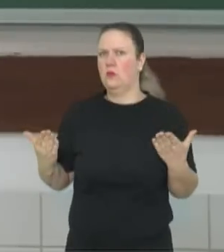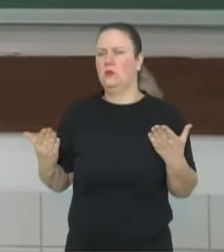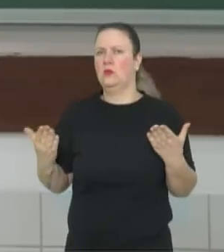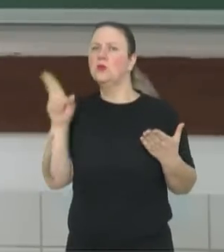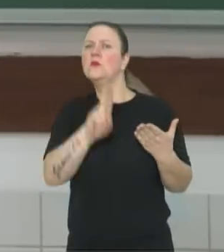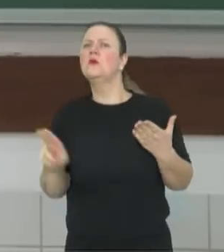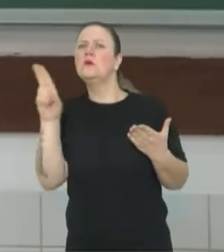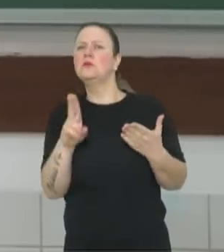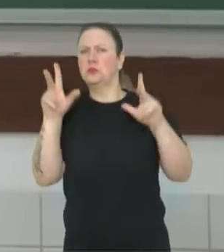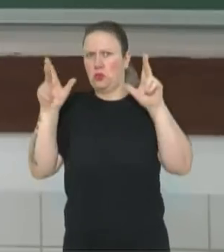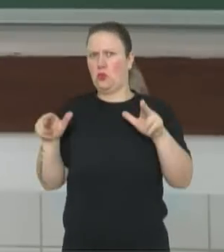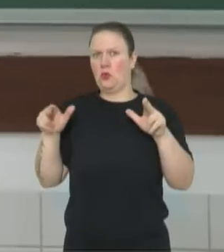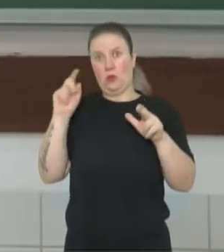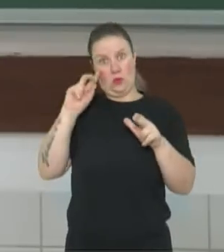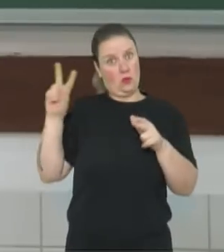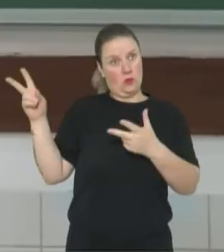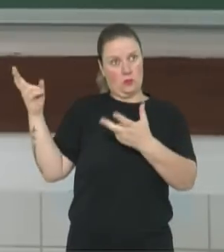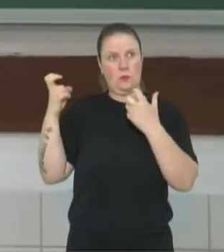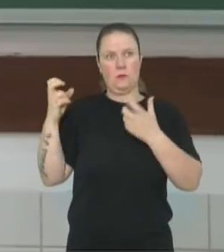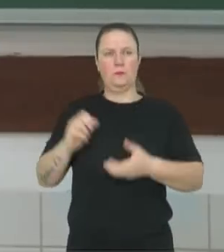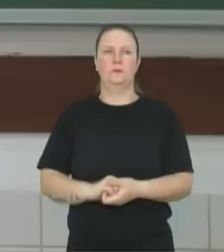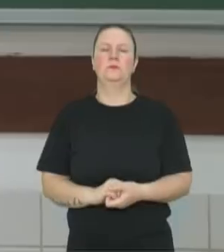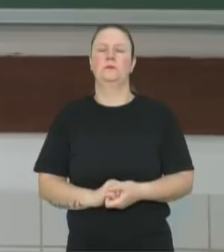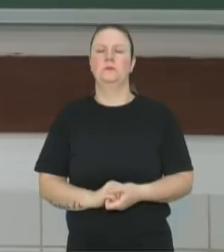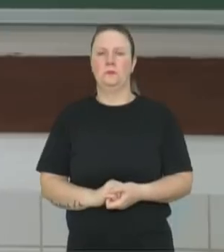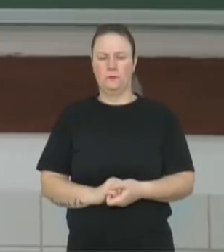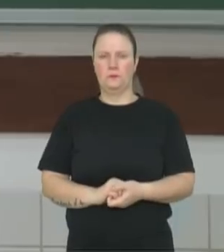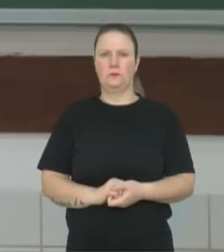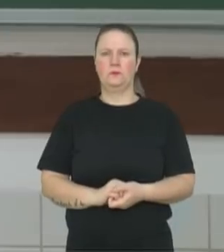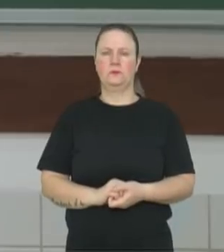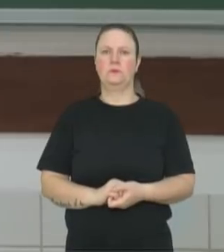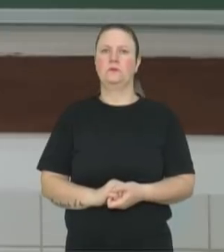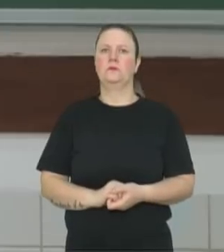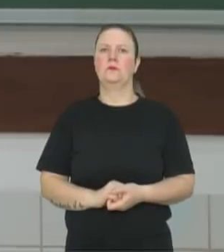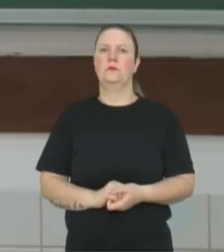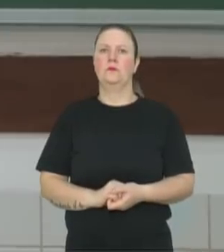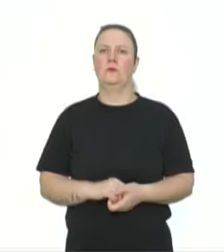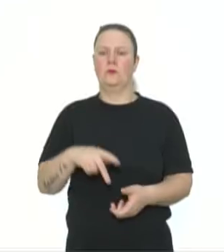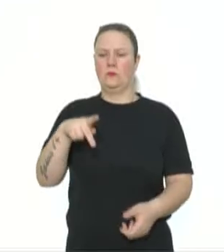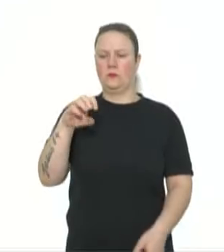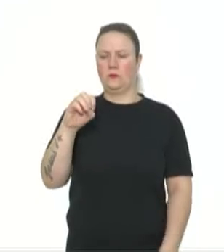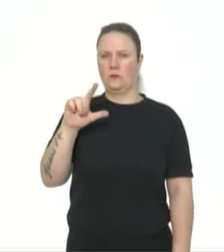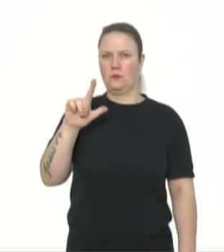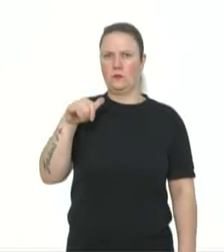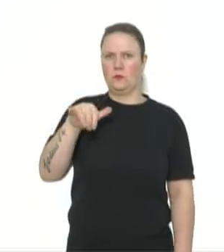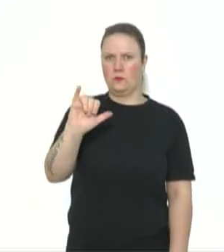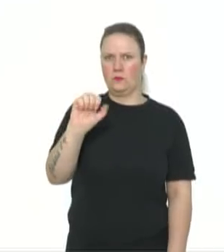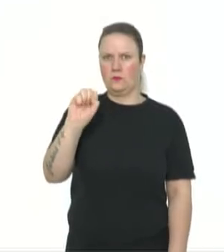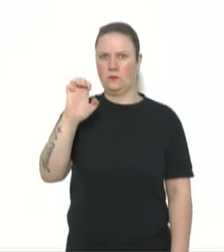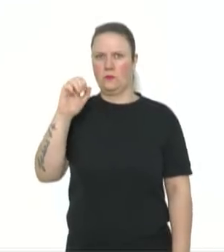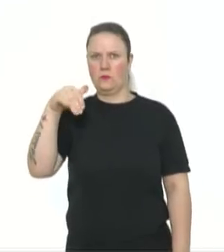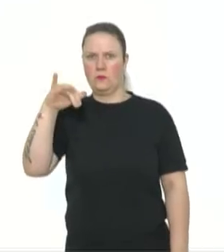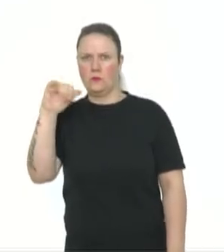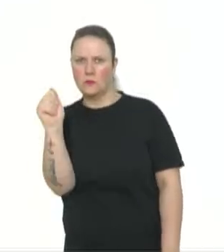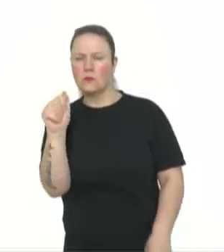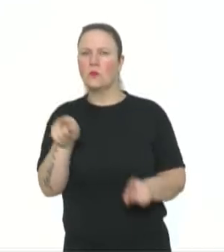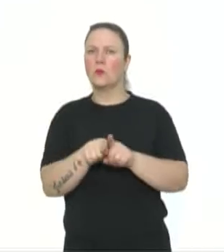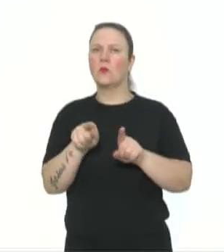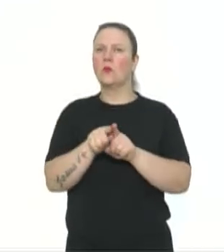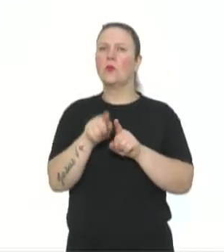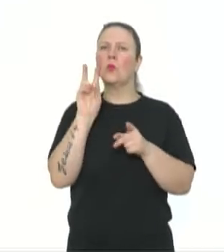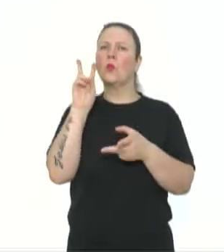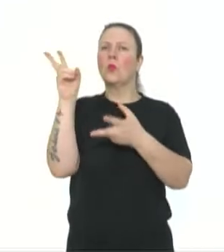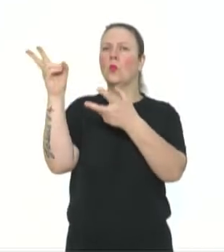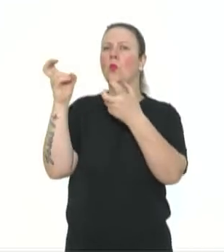para a mesma coisa? Vamos olhar? Vamos lá. Então, polissemia, após observar as imagens anteriores, o que a